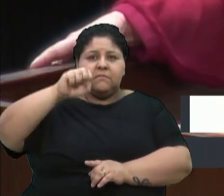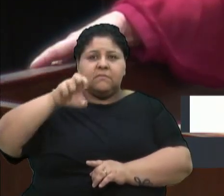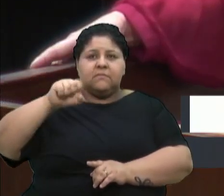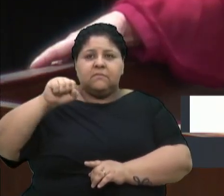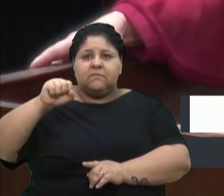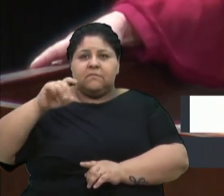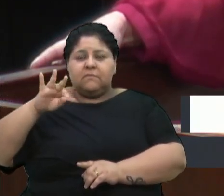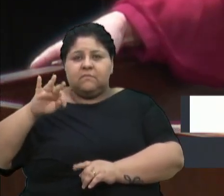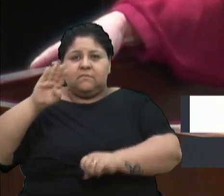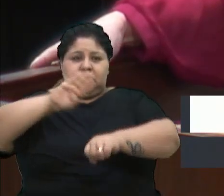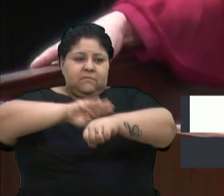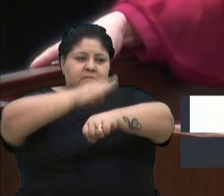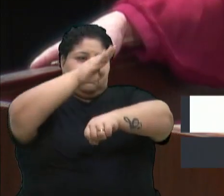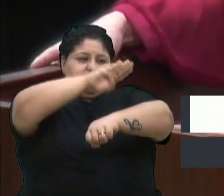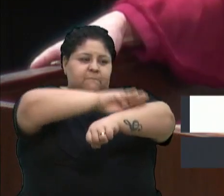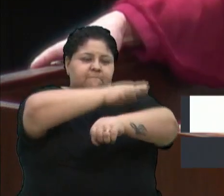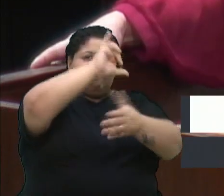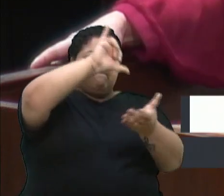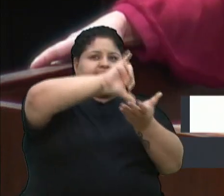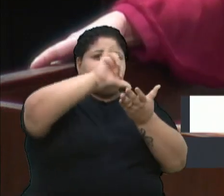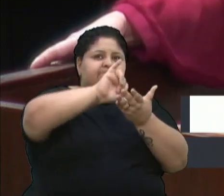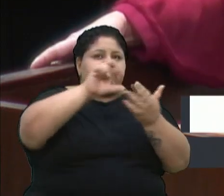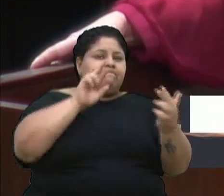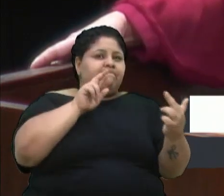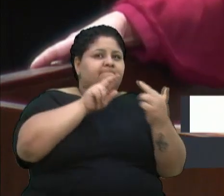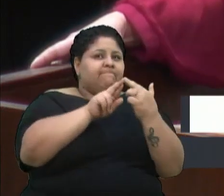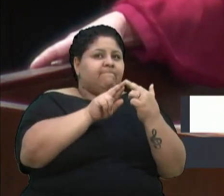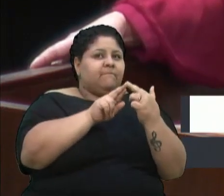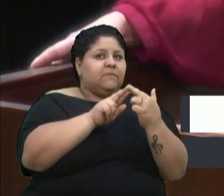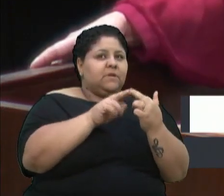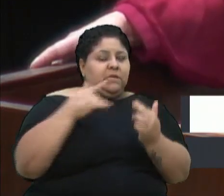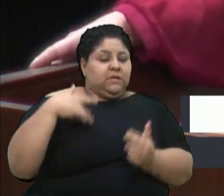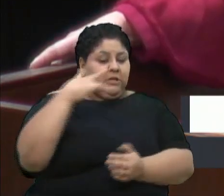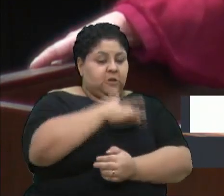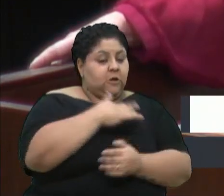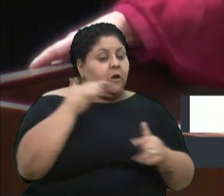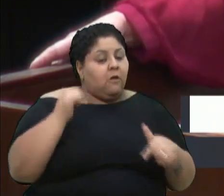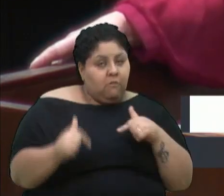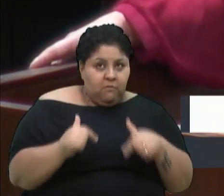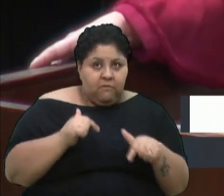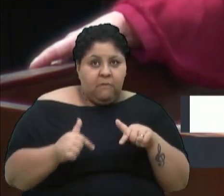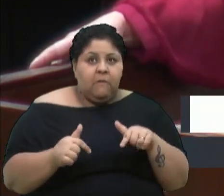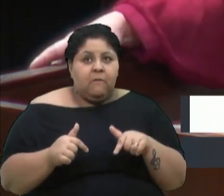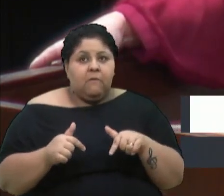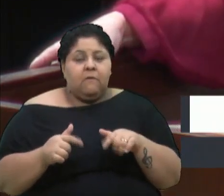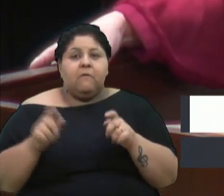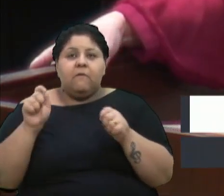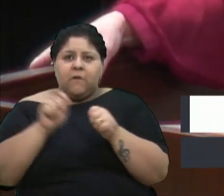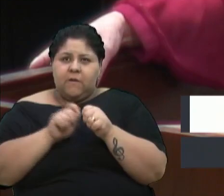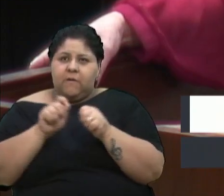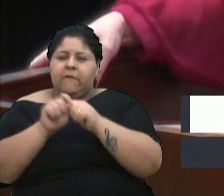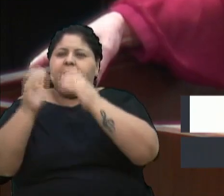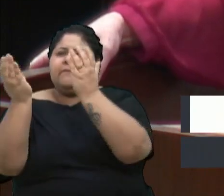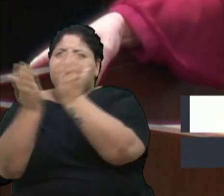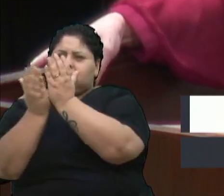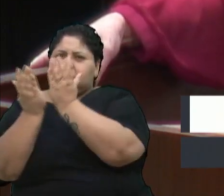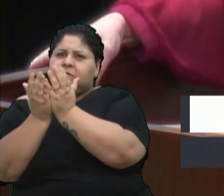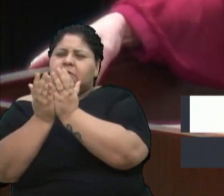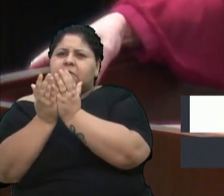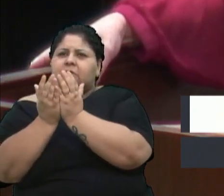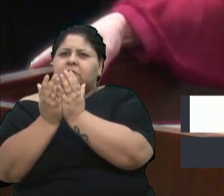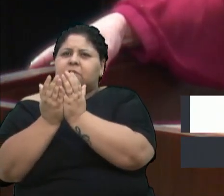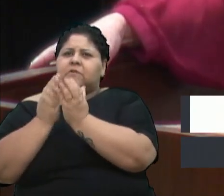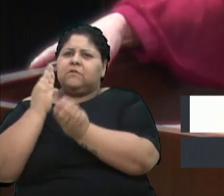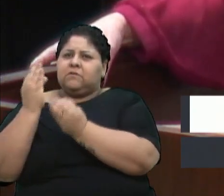o Centro de Referência de Saúde do Trabalhador, e ela fez um estudo